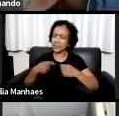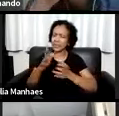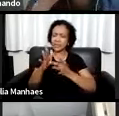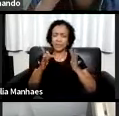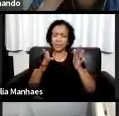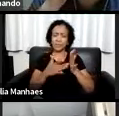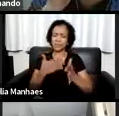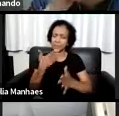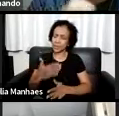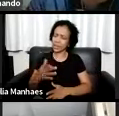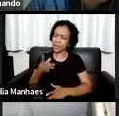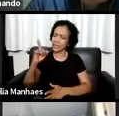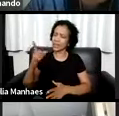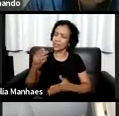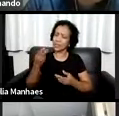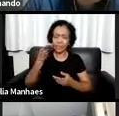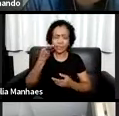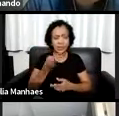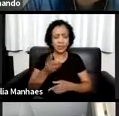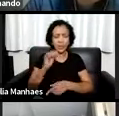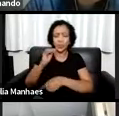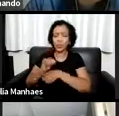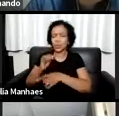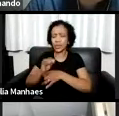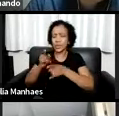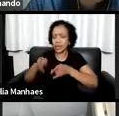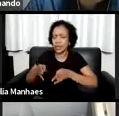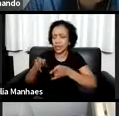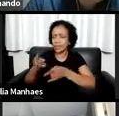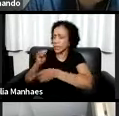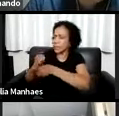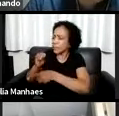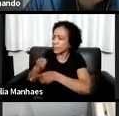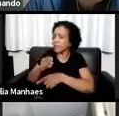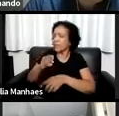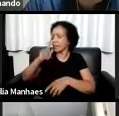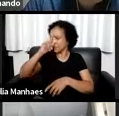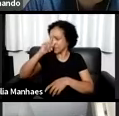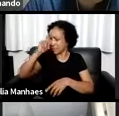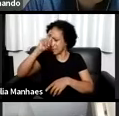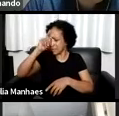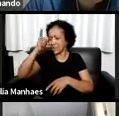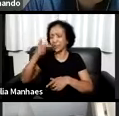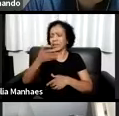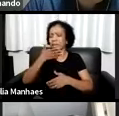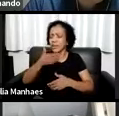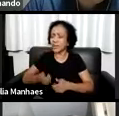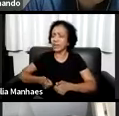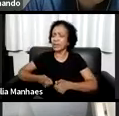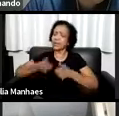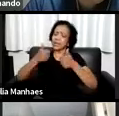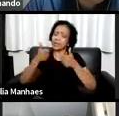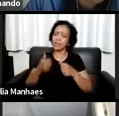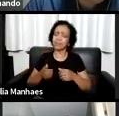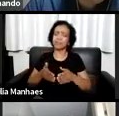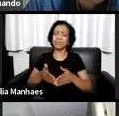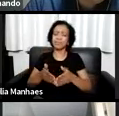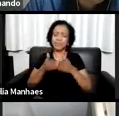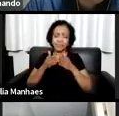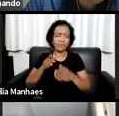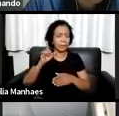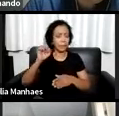os visites, dando a eles, Senhor, a tua bênção, da maneira como necessitam. Peço ainda, Senhor amado,